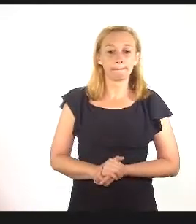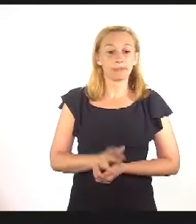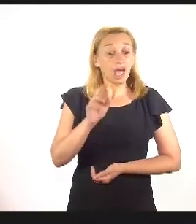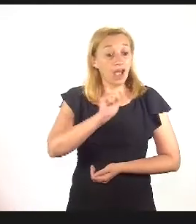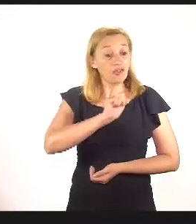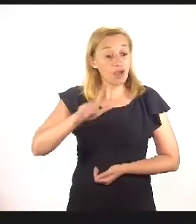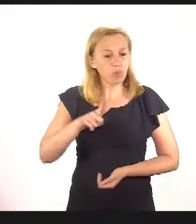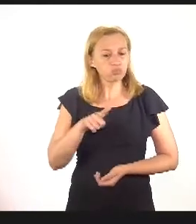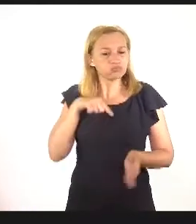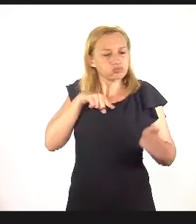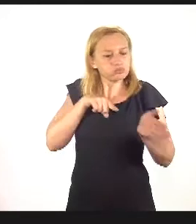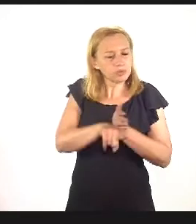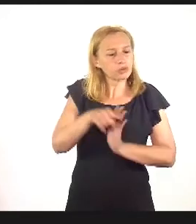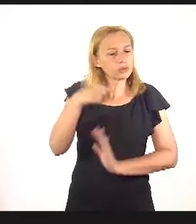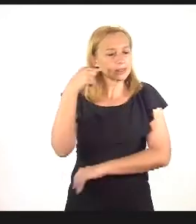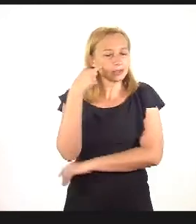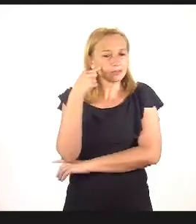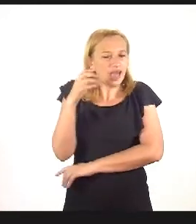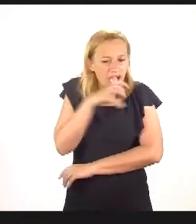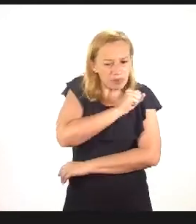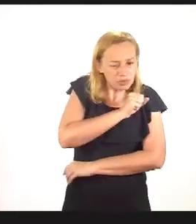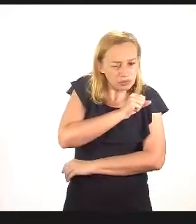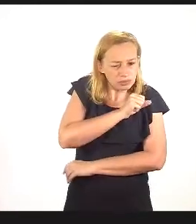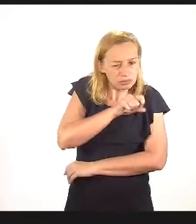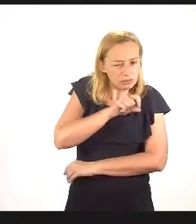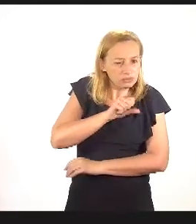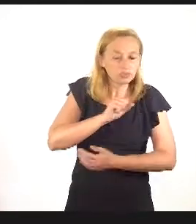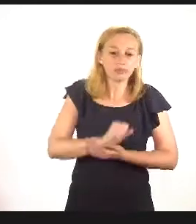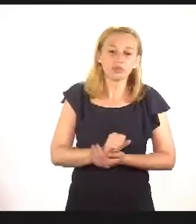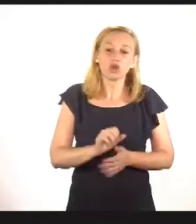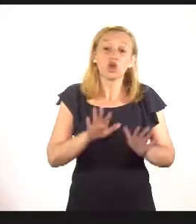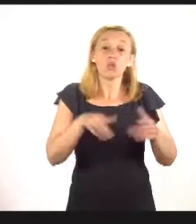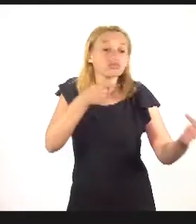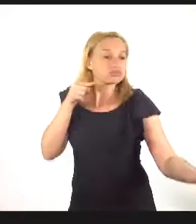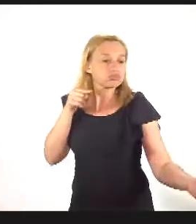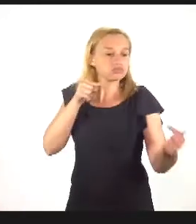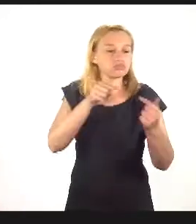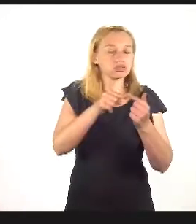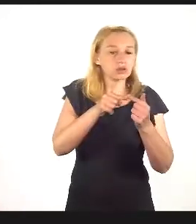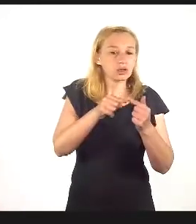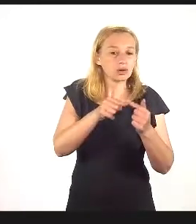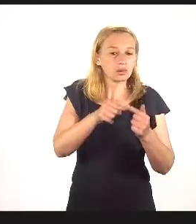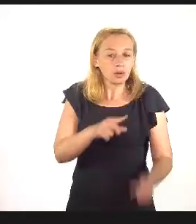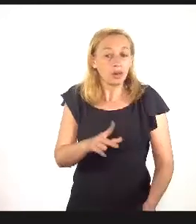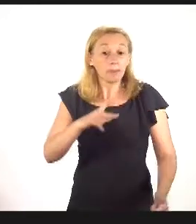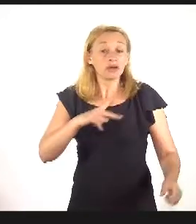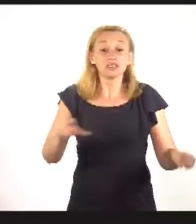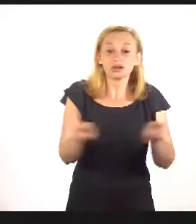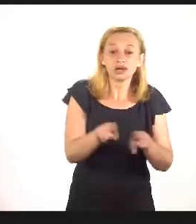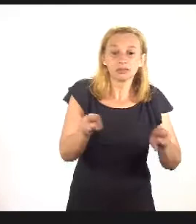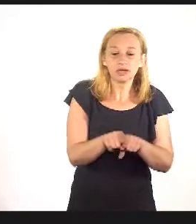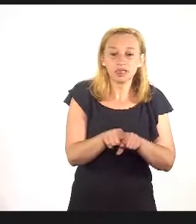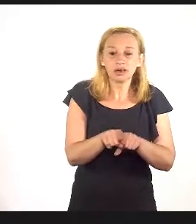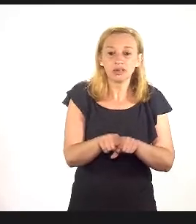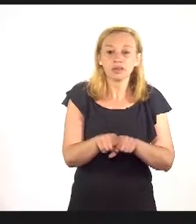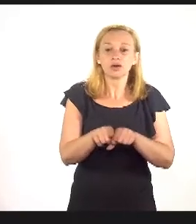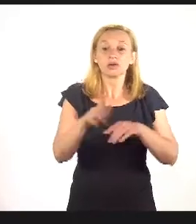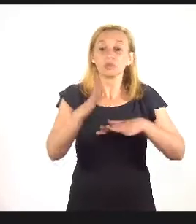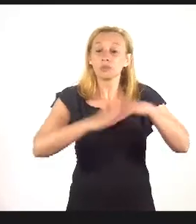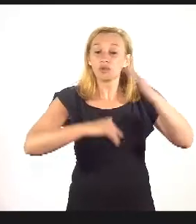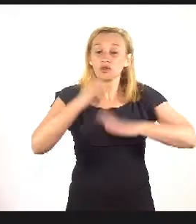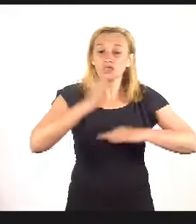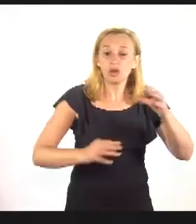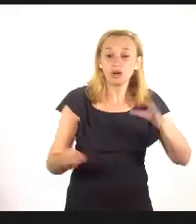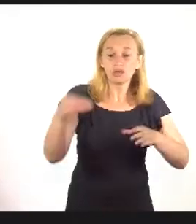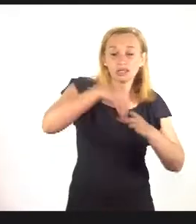aqui, rapidamente. Eu quero saber qual o seu objetivo pessoal e profissional na Genersa e o que o senhor